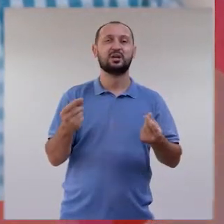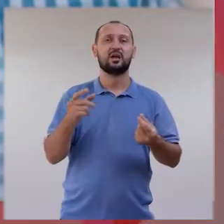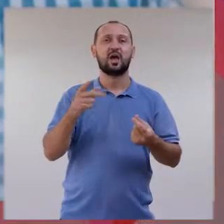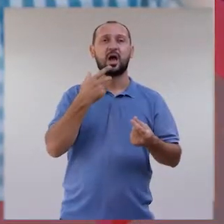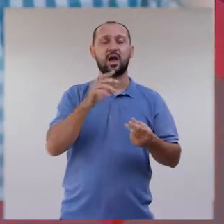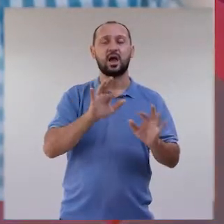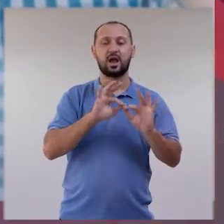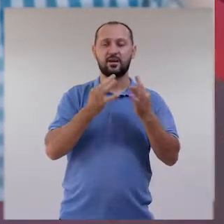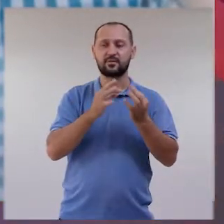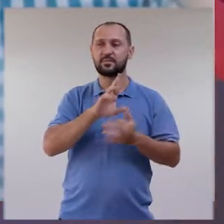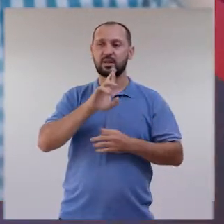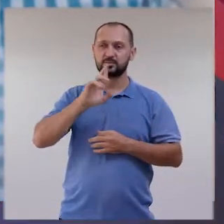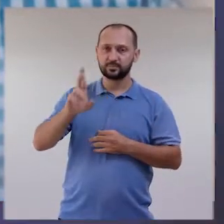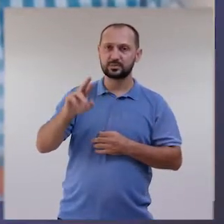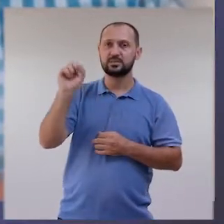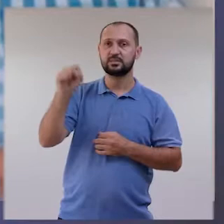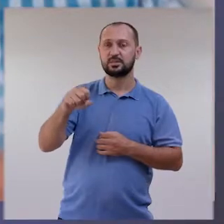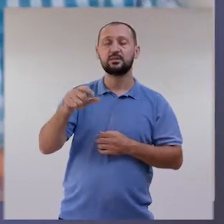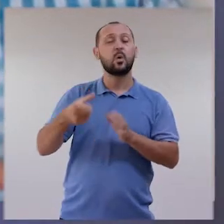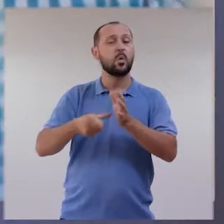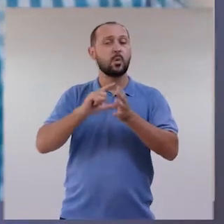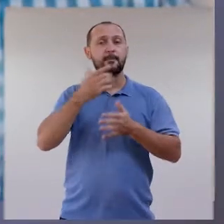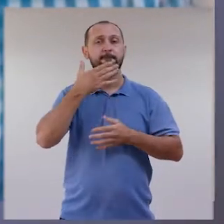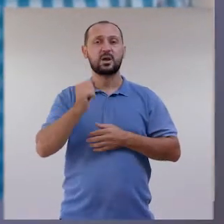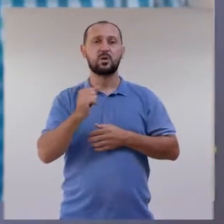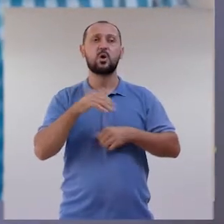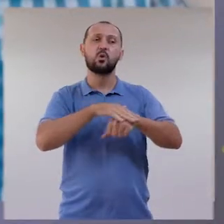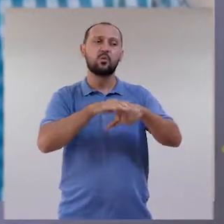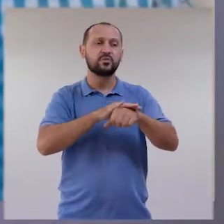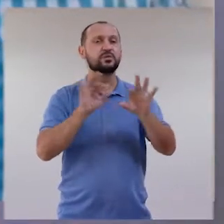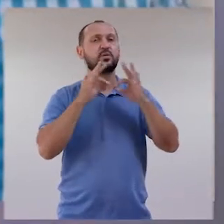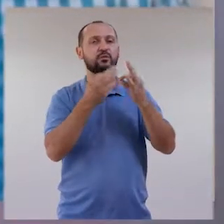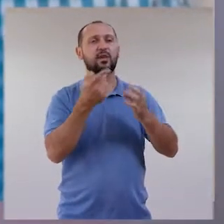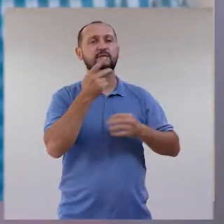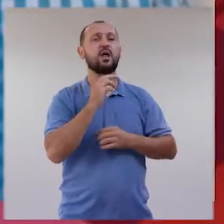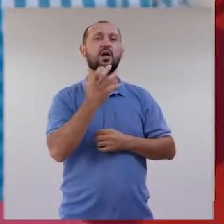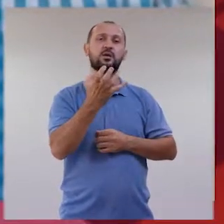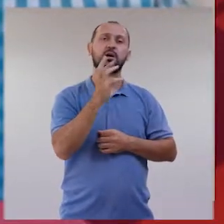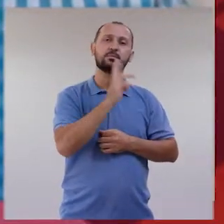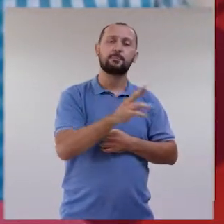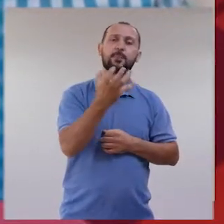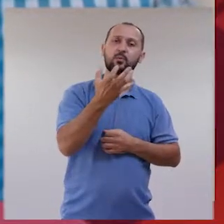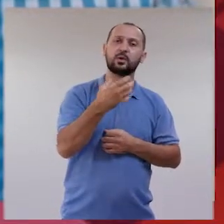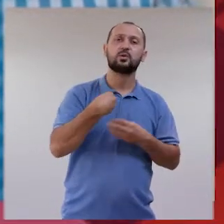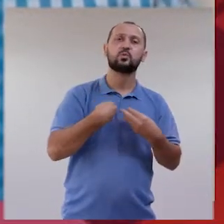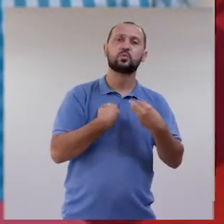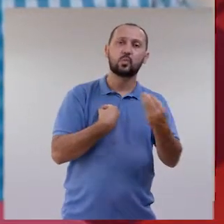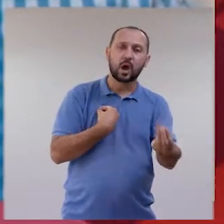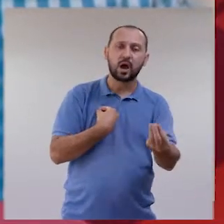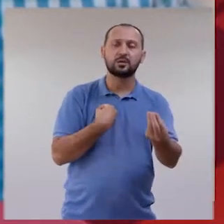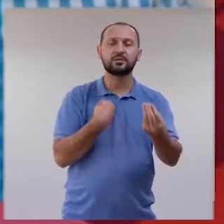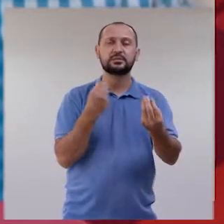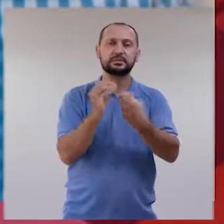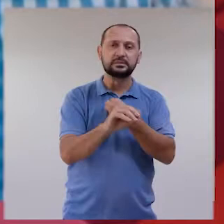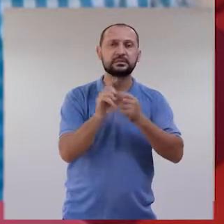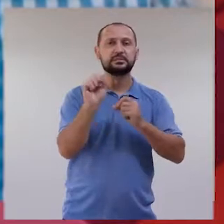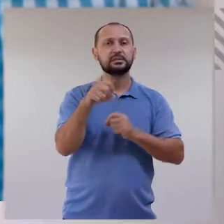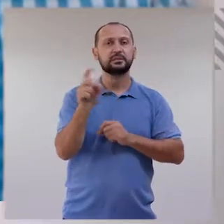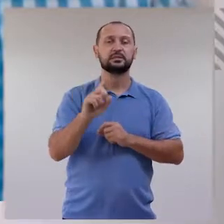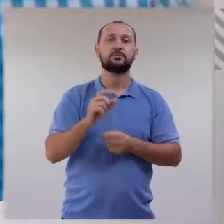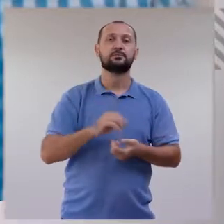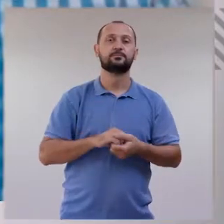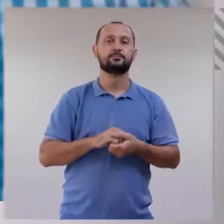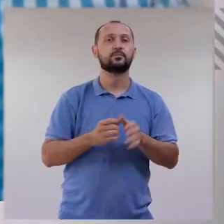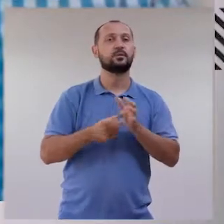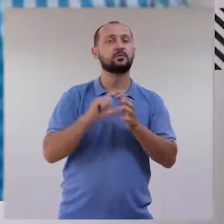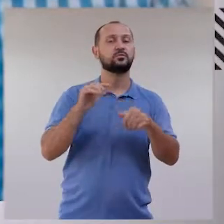sim, é a conversa que a pessoa que morreu teve com a família antes de acontecer, vamos dizer, antes dela ir a óbito. E